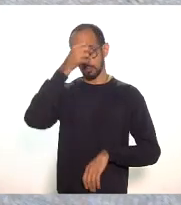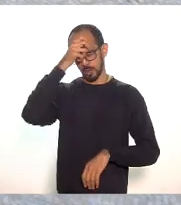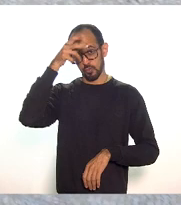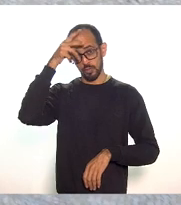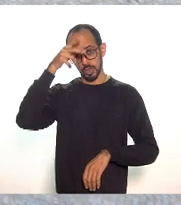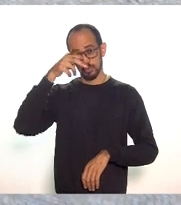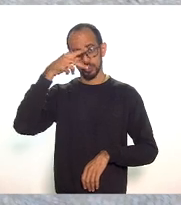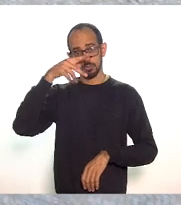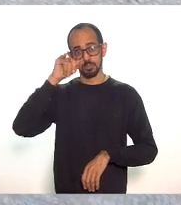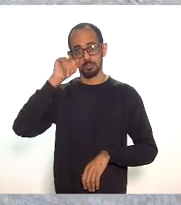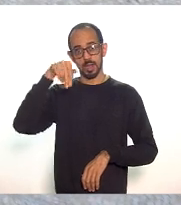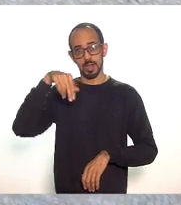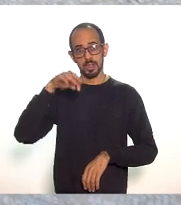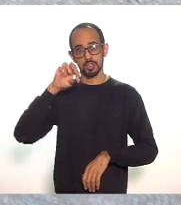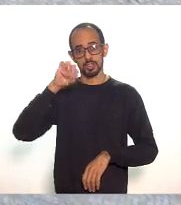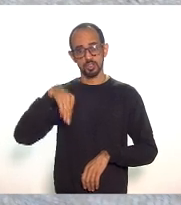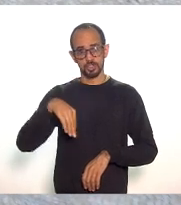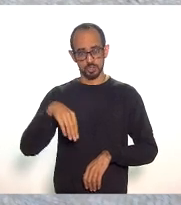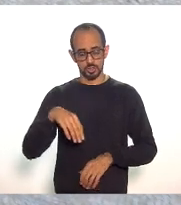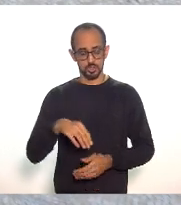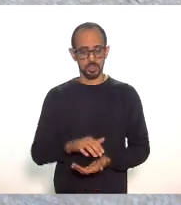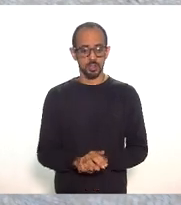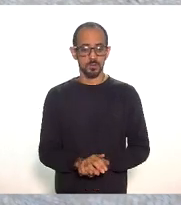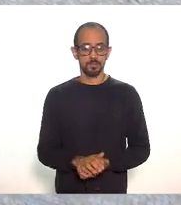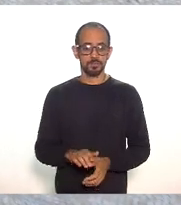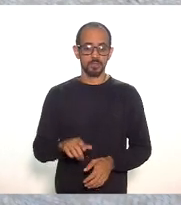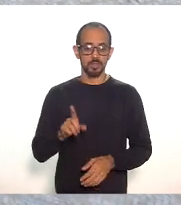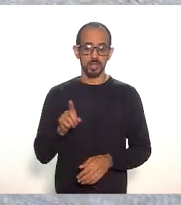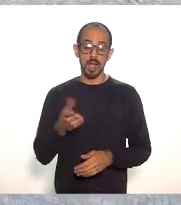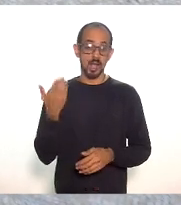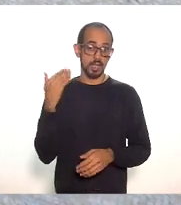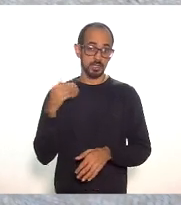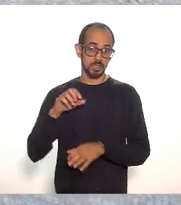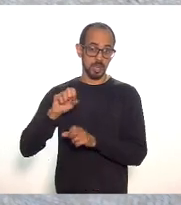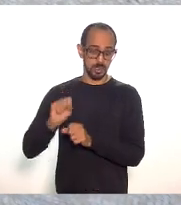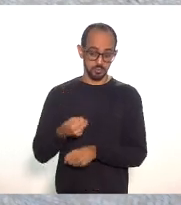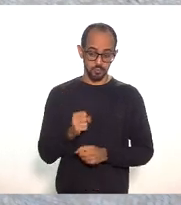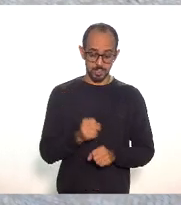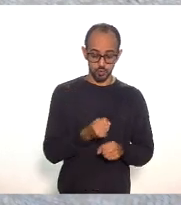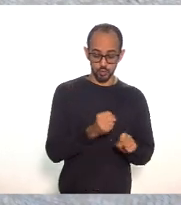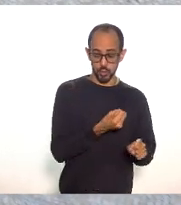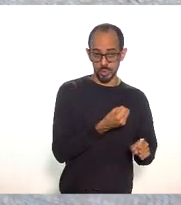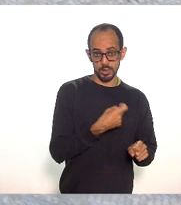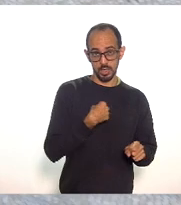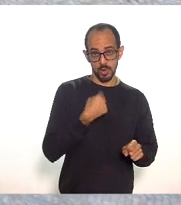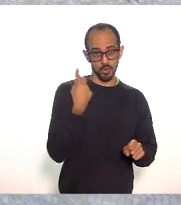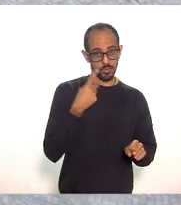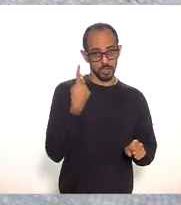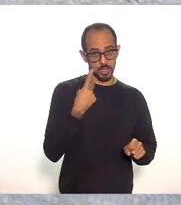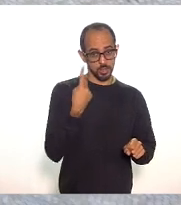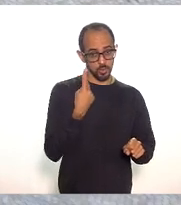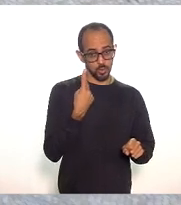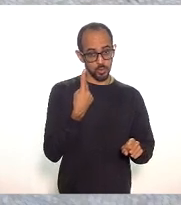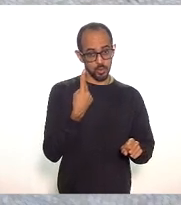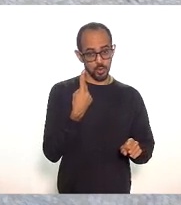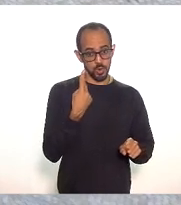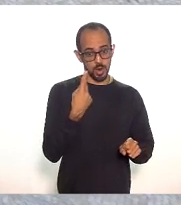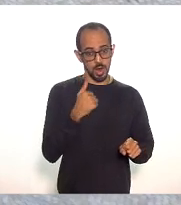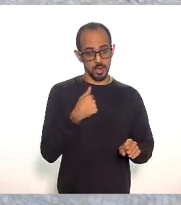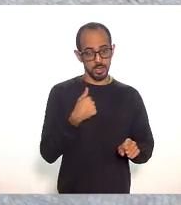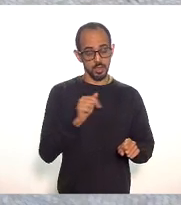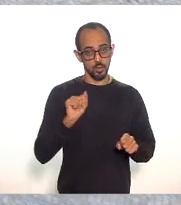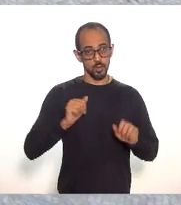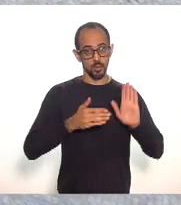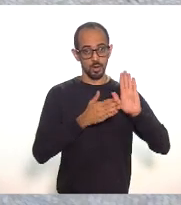prefeito. Partido Alferes se emancipou de Vassouras, eu era vereador de Vassouras à época, saí